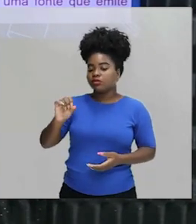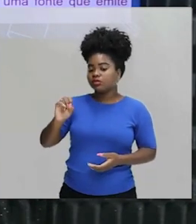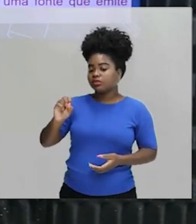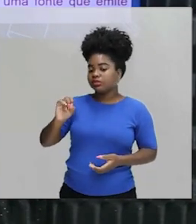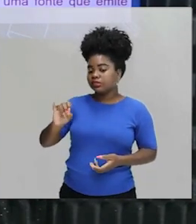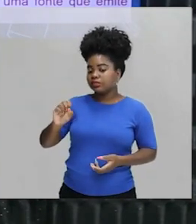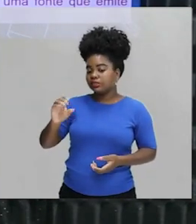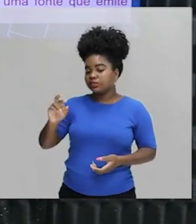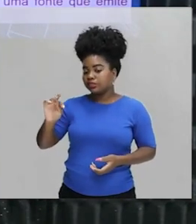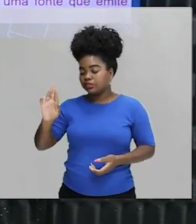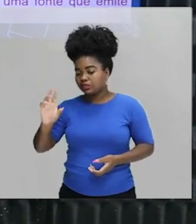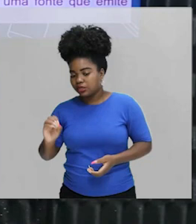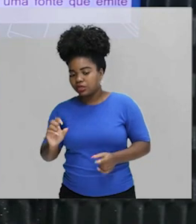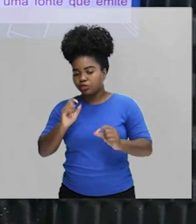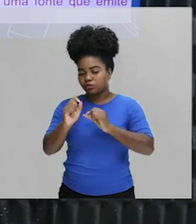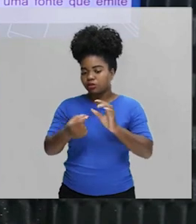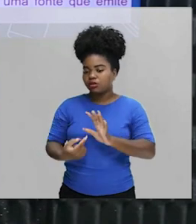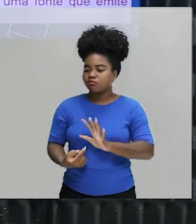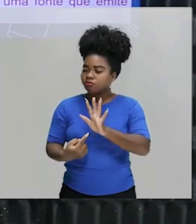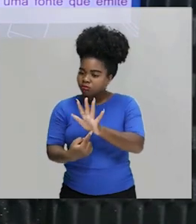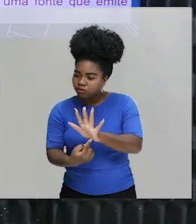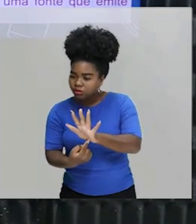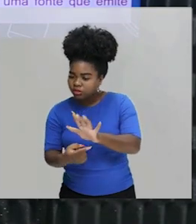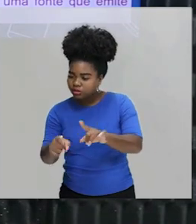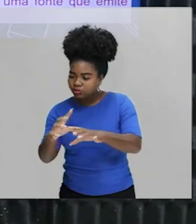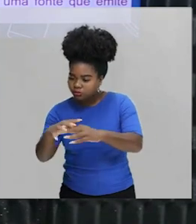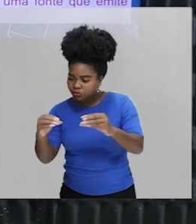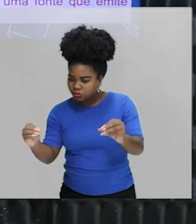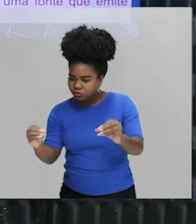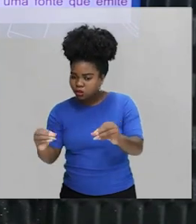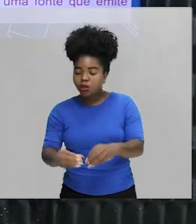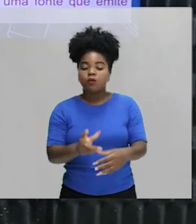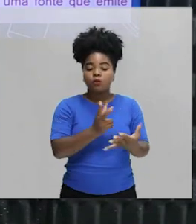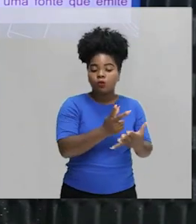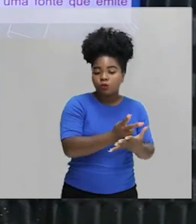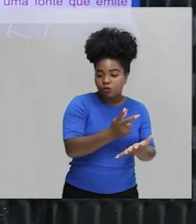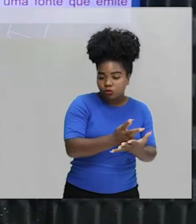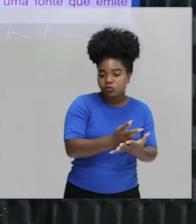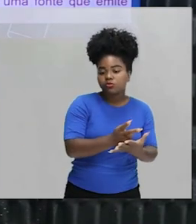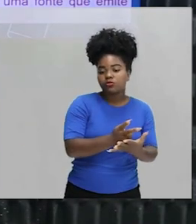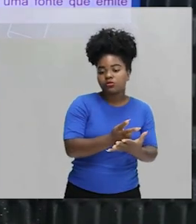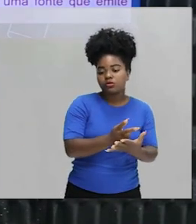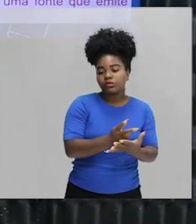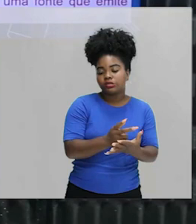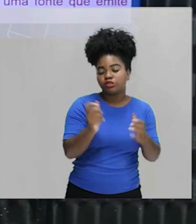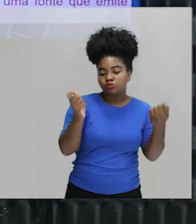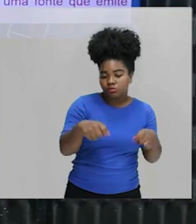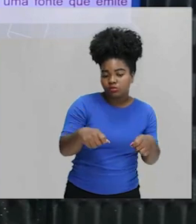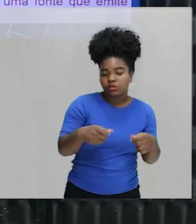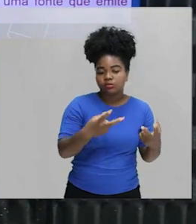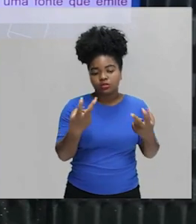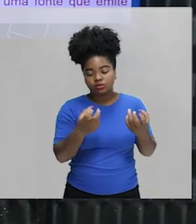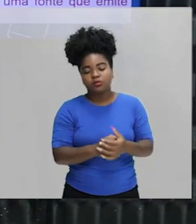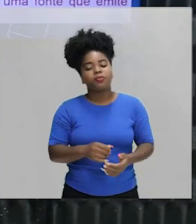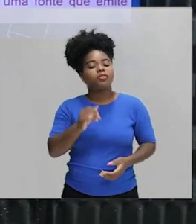é aquele que ele simplesmente aparece e some o contínuo não a gente consegue ver o caminho por exemplo Um